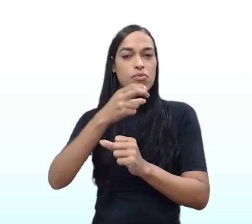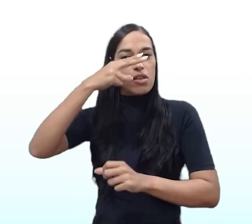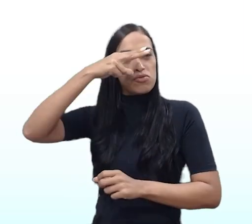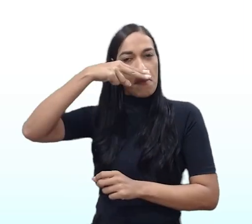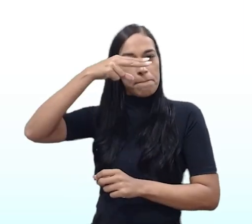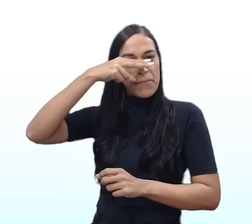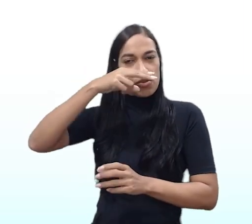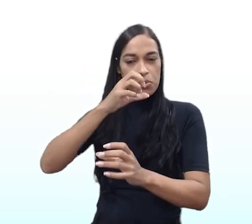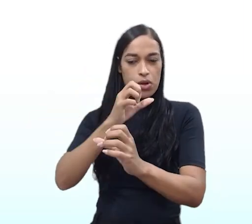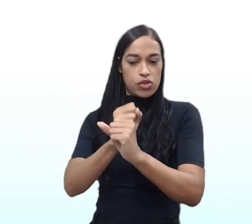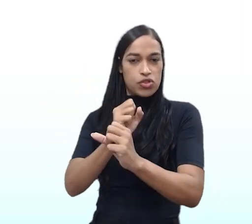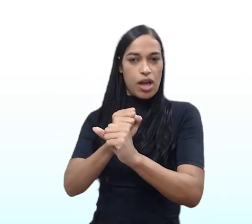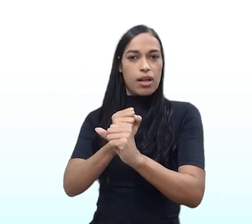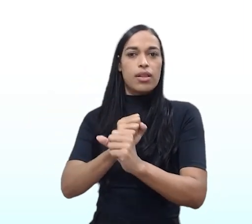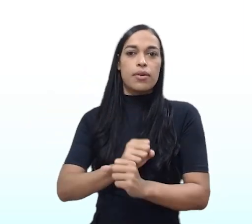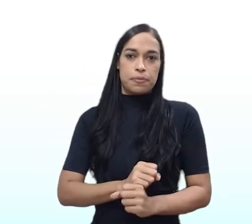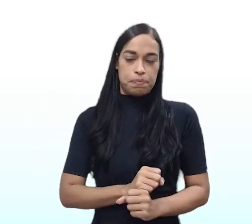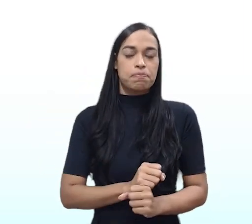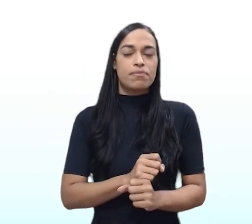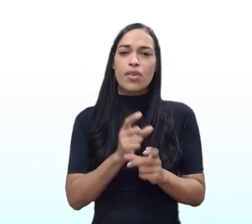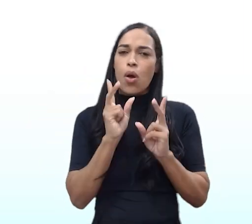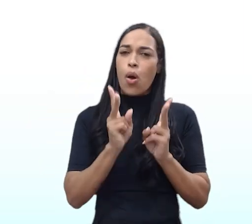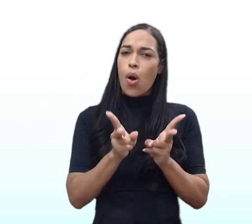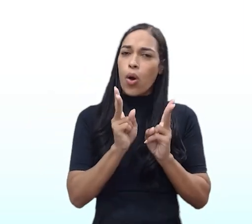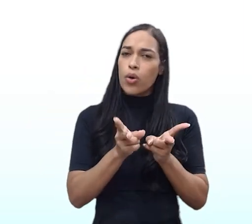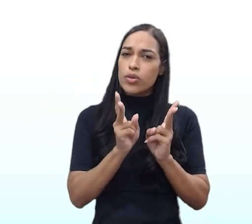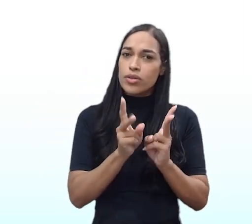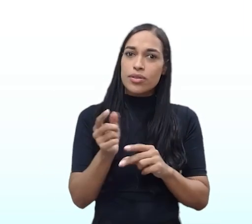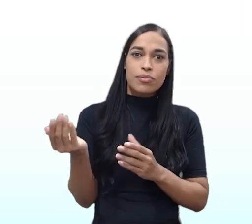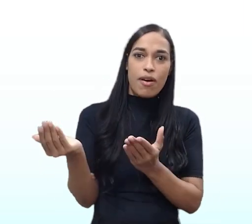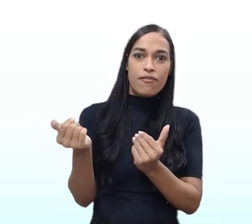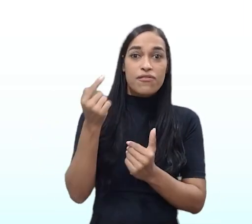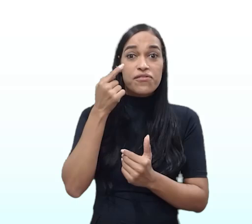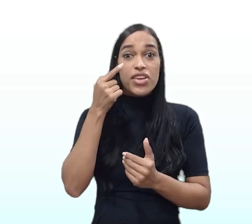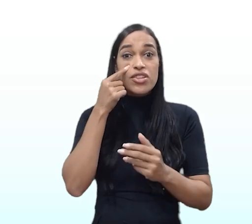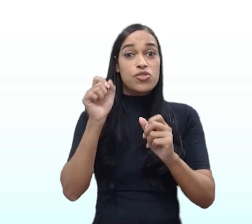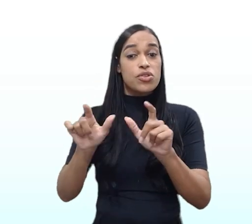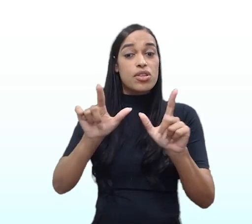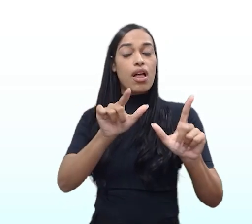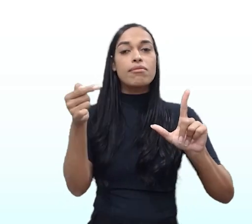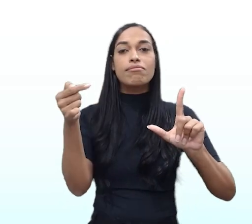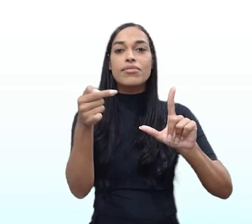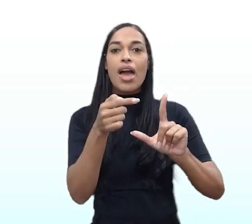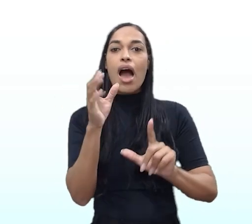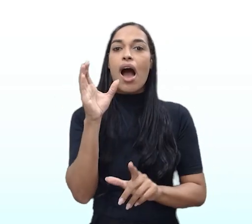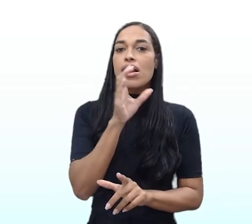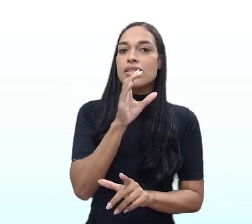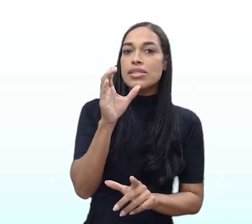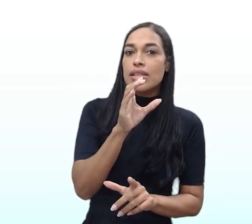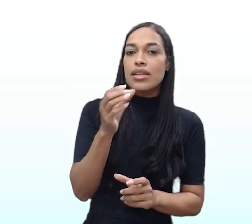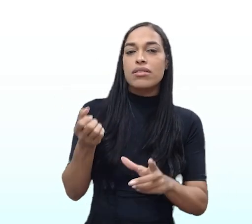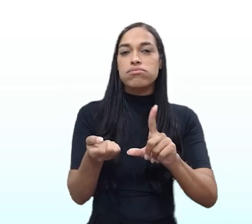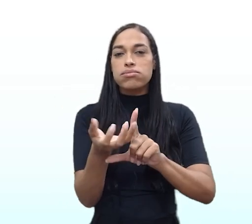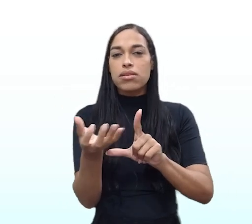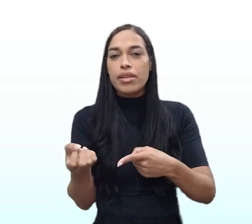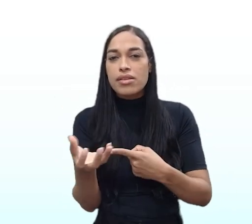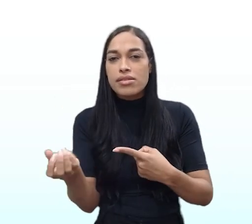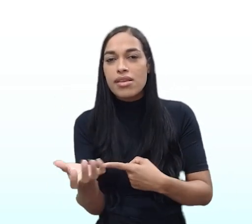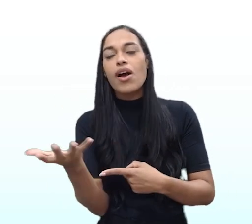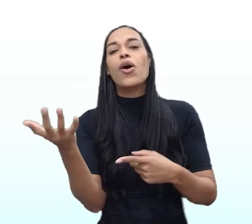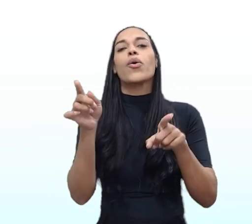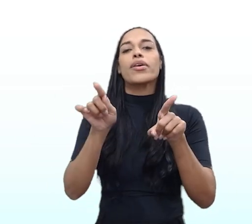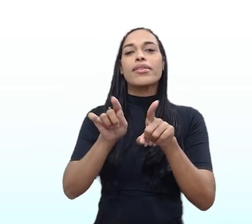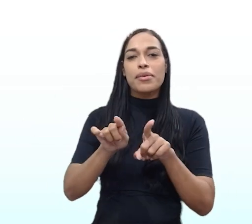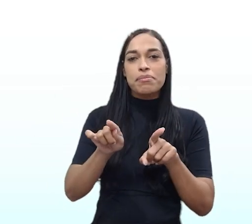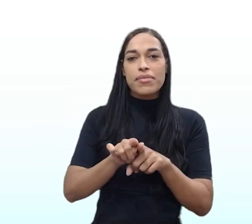mesmo fenômeno, tá bom? Então segue comigo aí, ó, na animação. Olha o slide, ó, aceleração e velocidade que envolve,